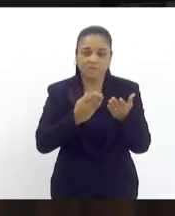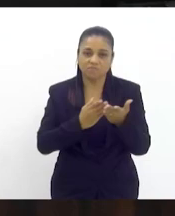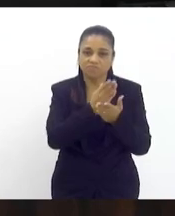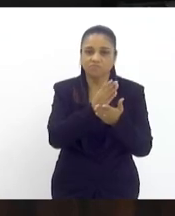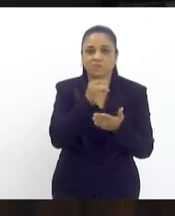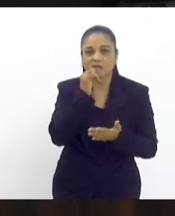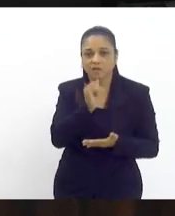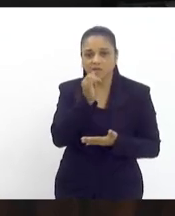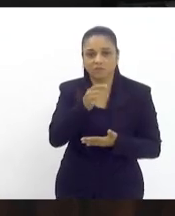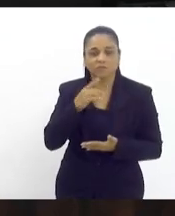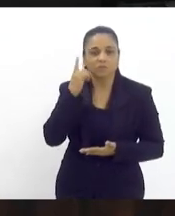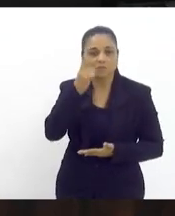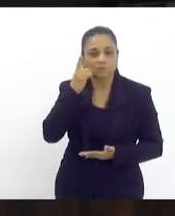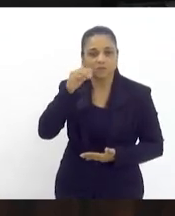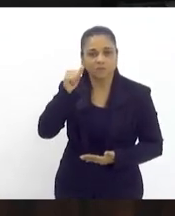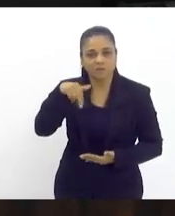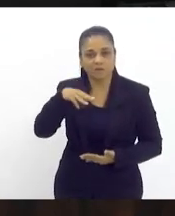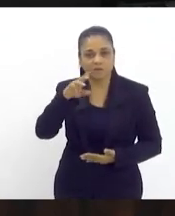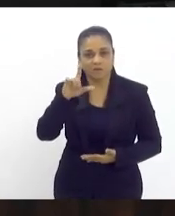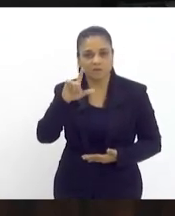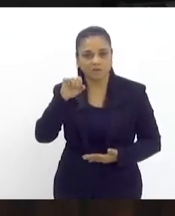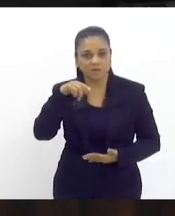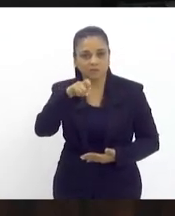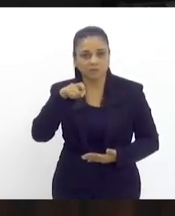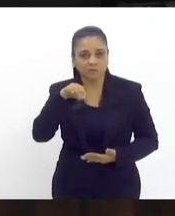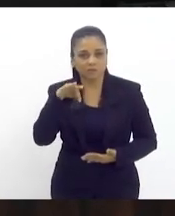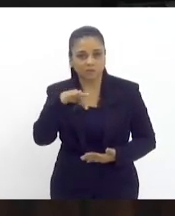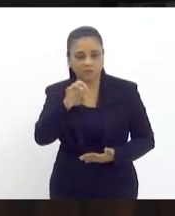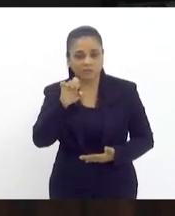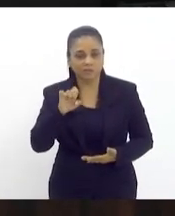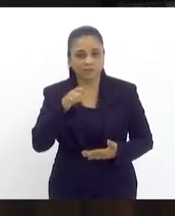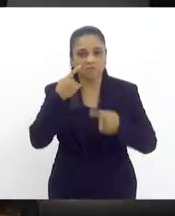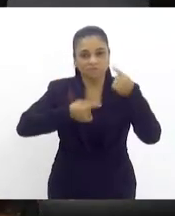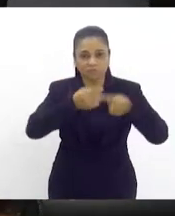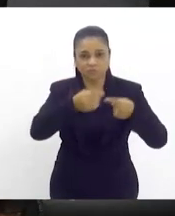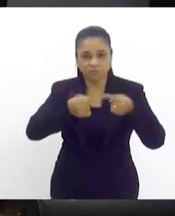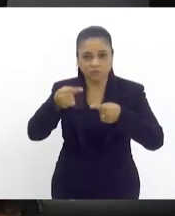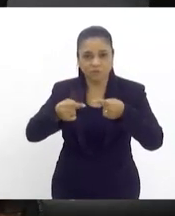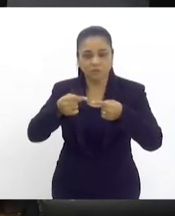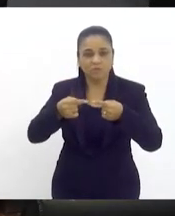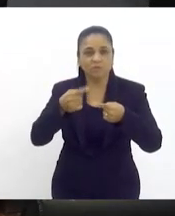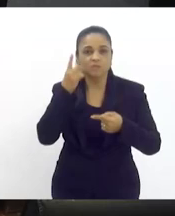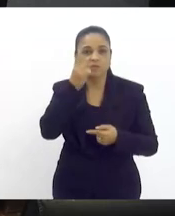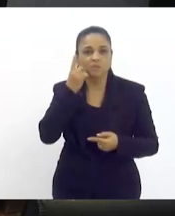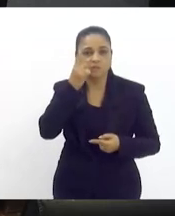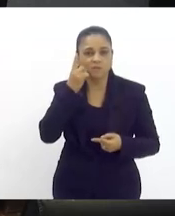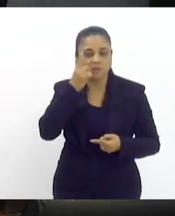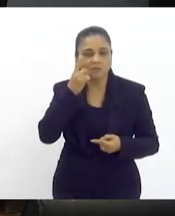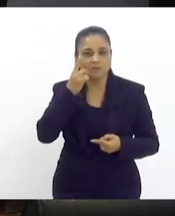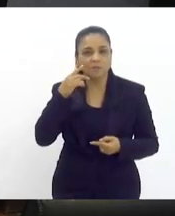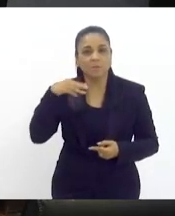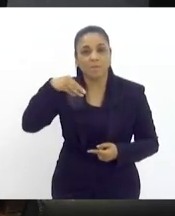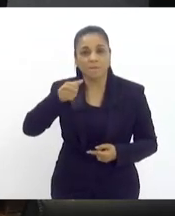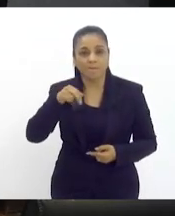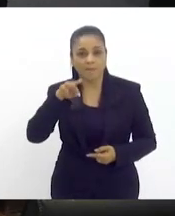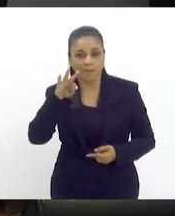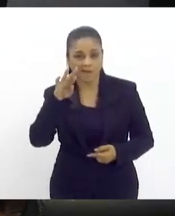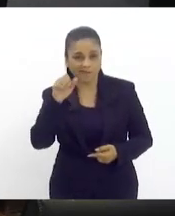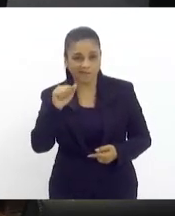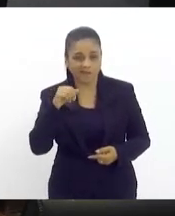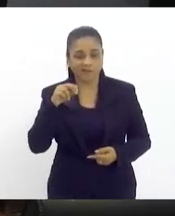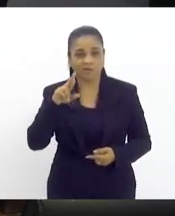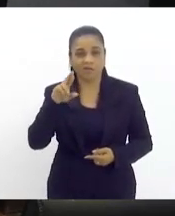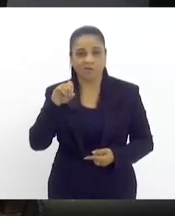relator Deputado Alexandre quinoclock em discussão deputada Marta Rocha por favor